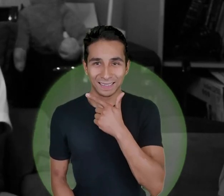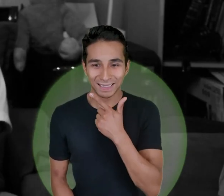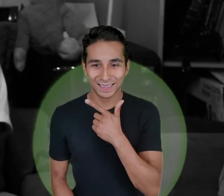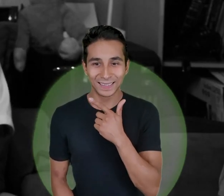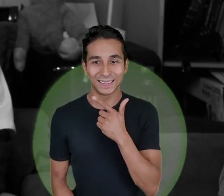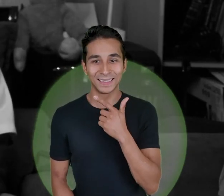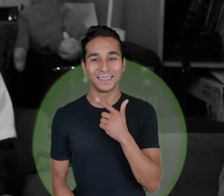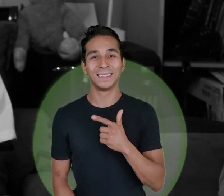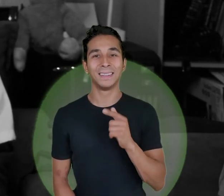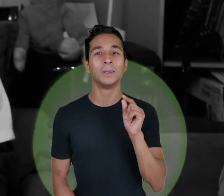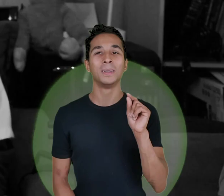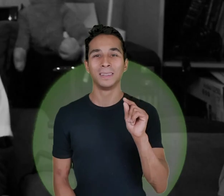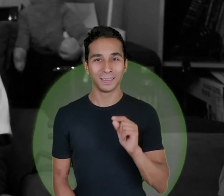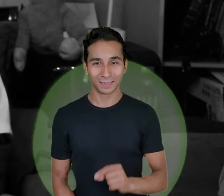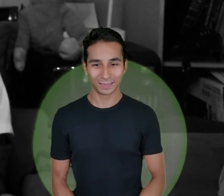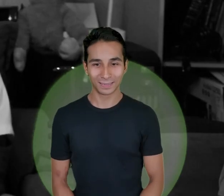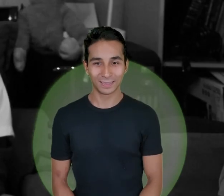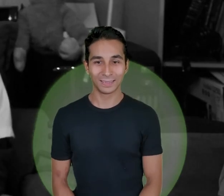não era, mas